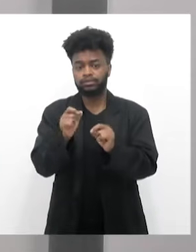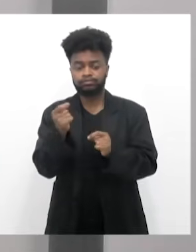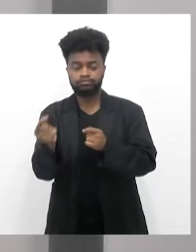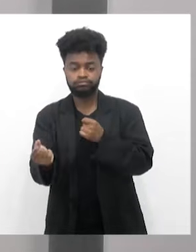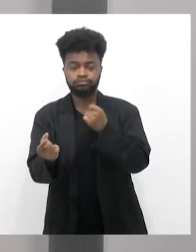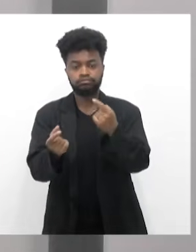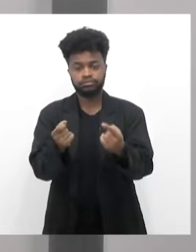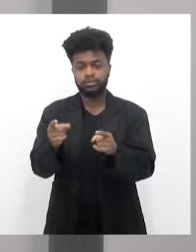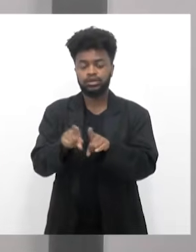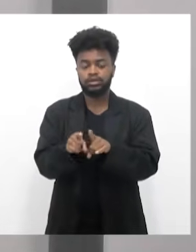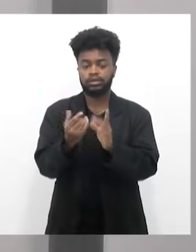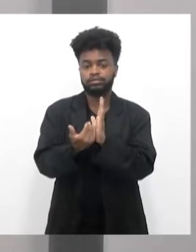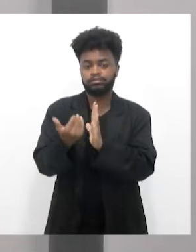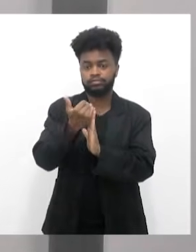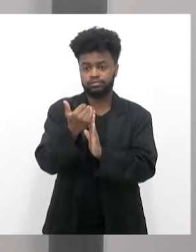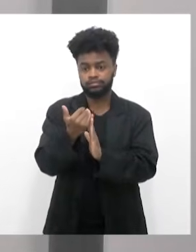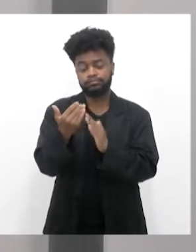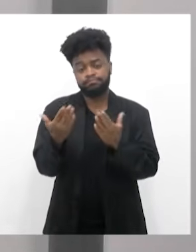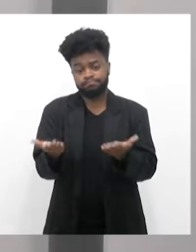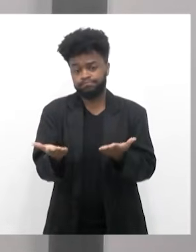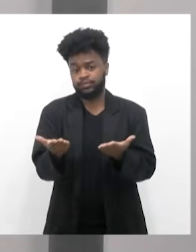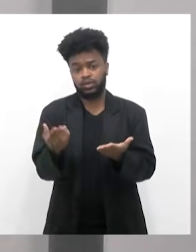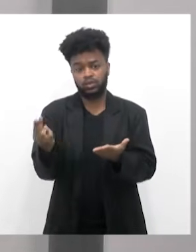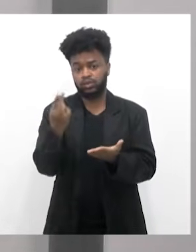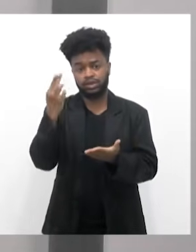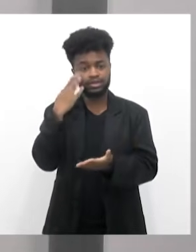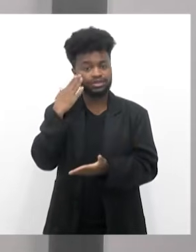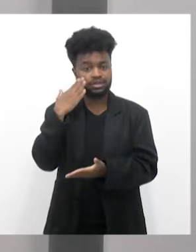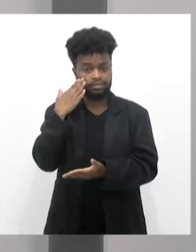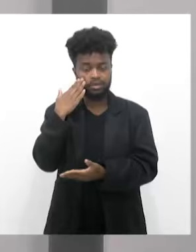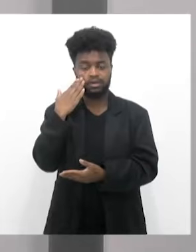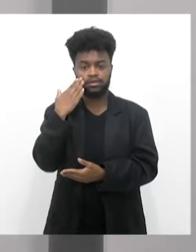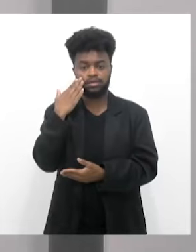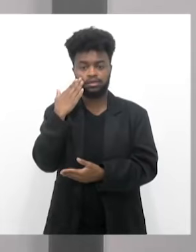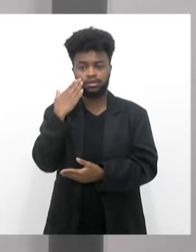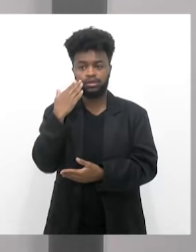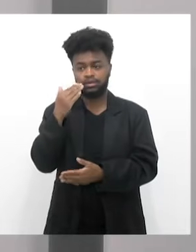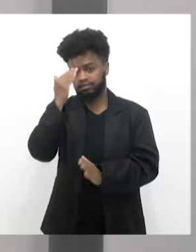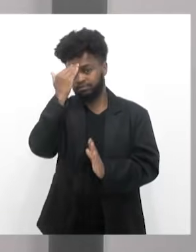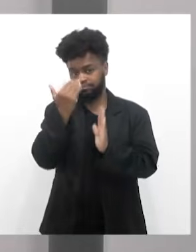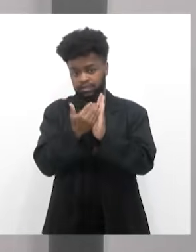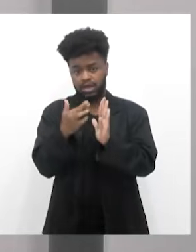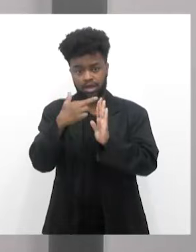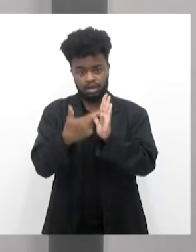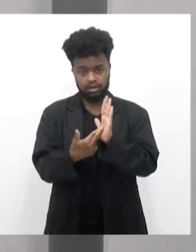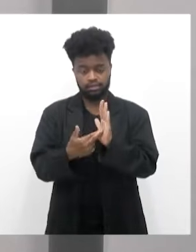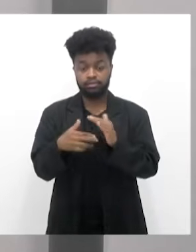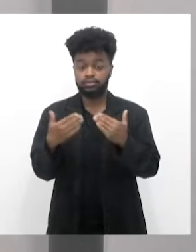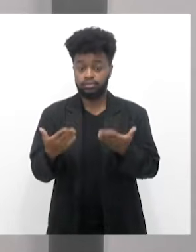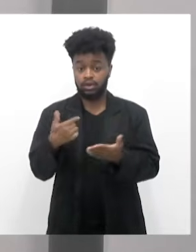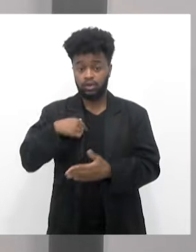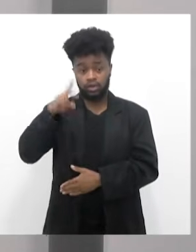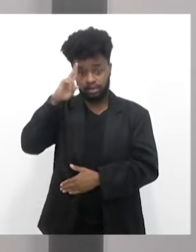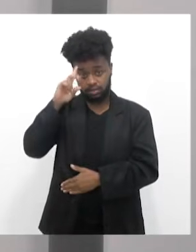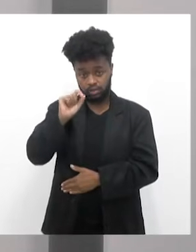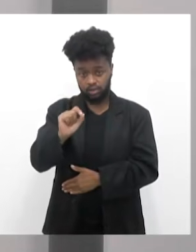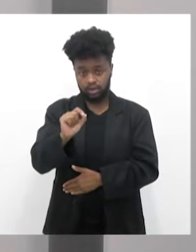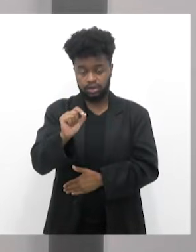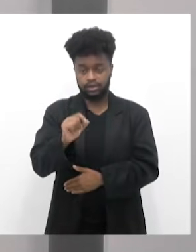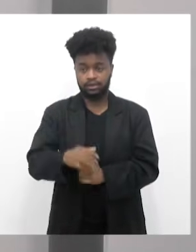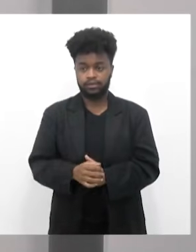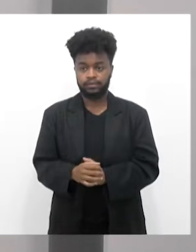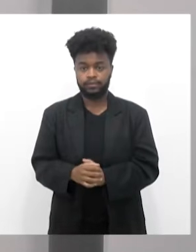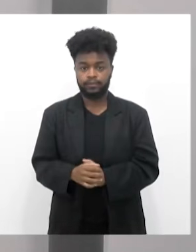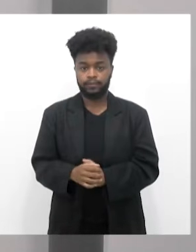forma extraordinária, e que, portanto, não dá para prever exatamente e cumprir a regra também. Lembrando que a questão